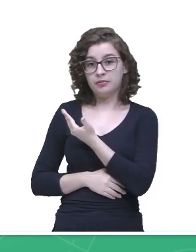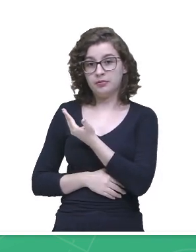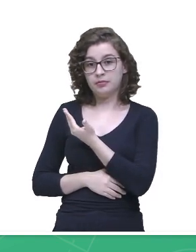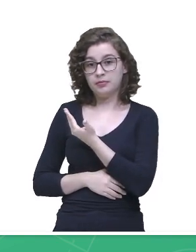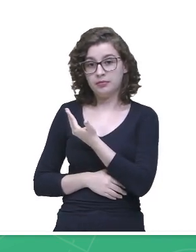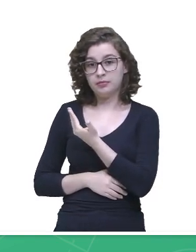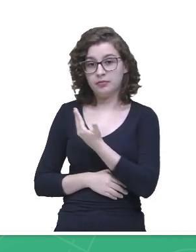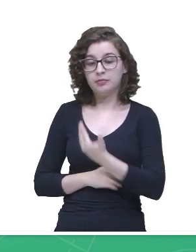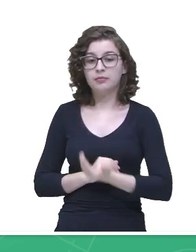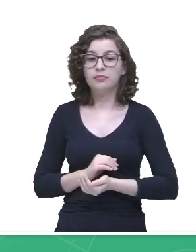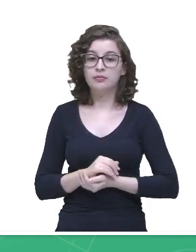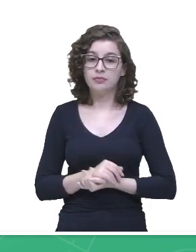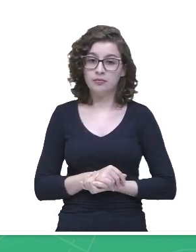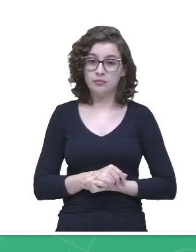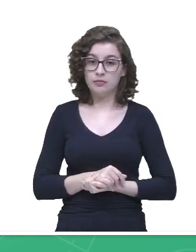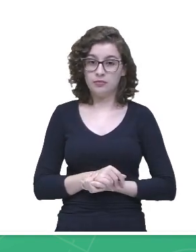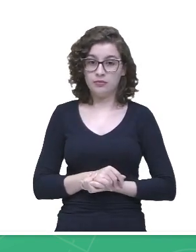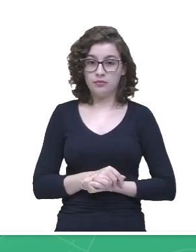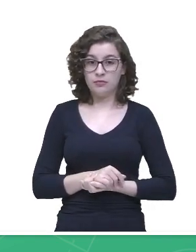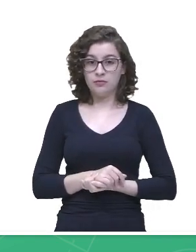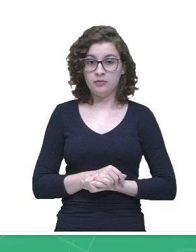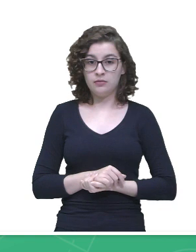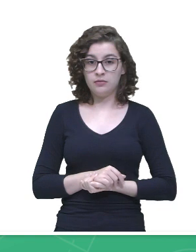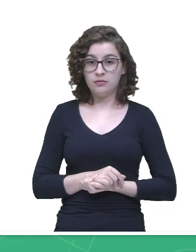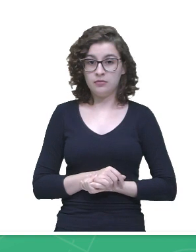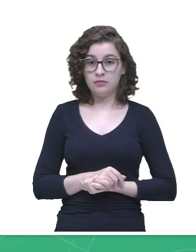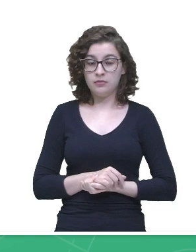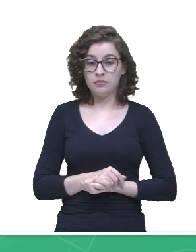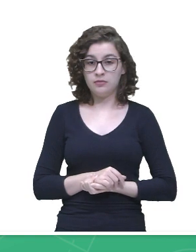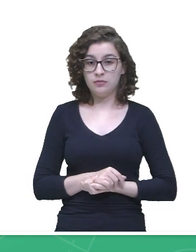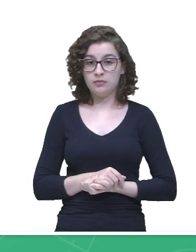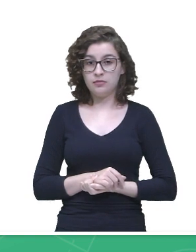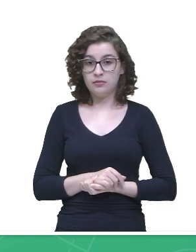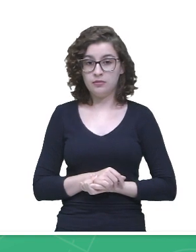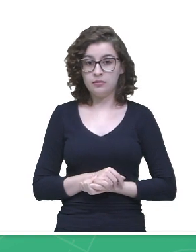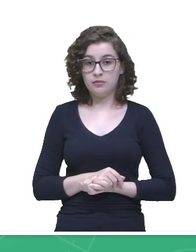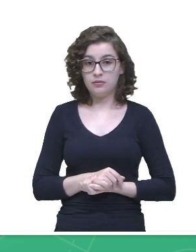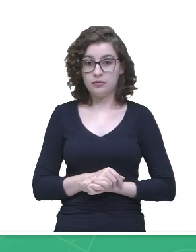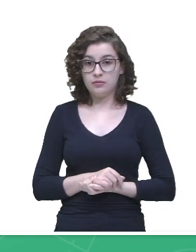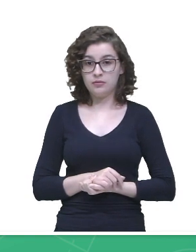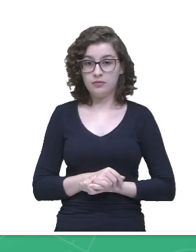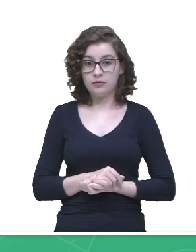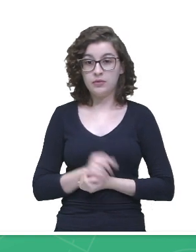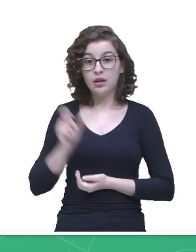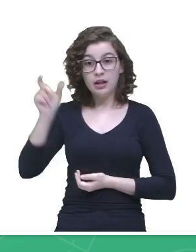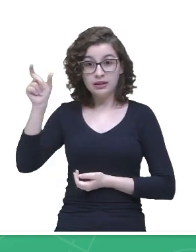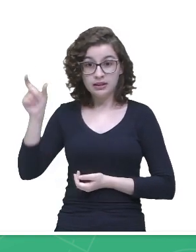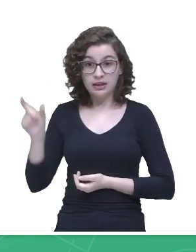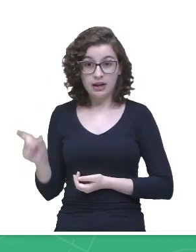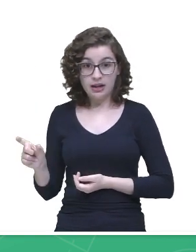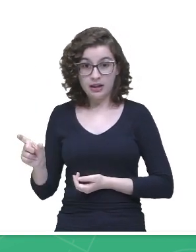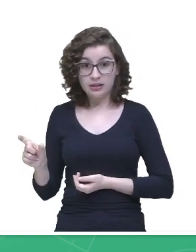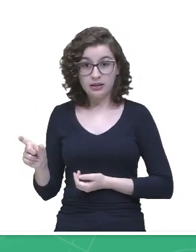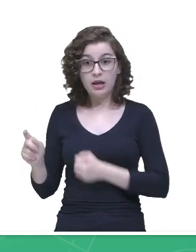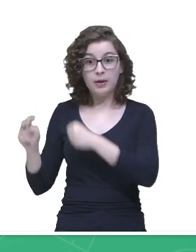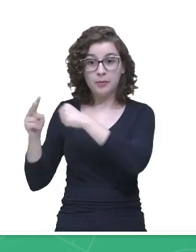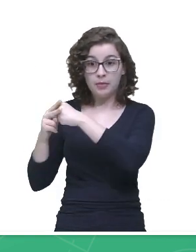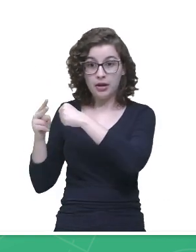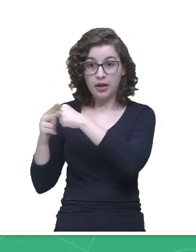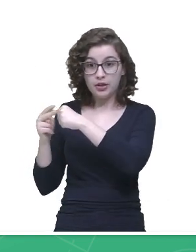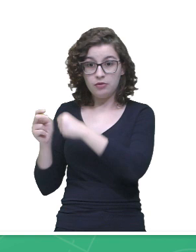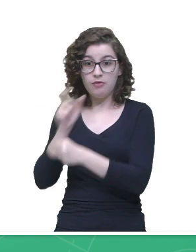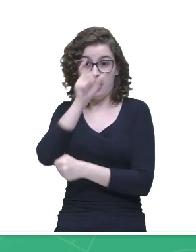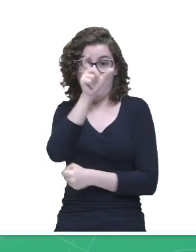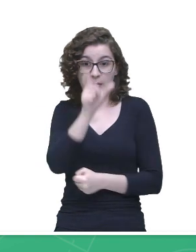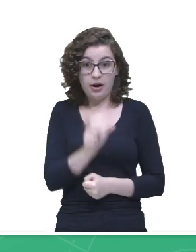abierto. Olha aí, abierto. Isso é o particípio. O verbo cobrir, cubierto, ok?